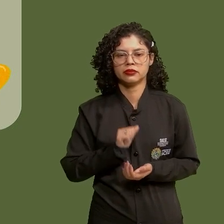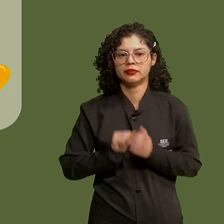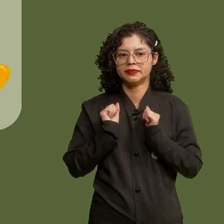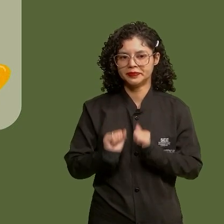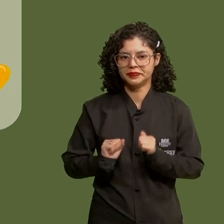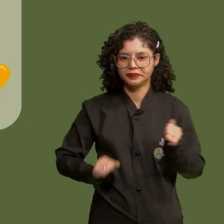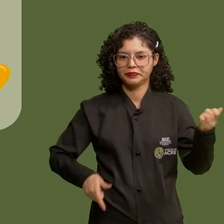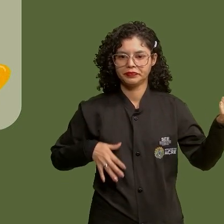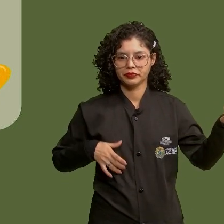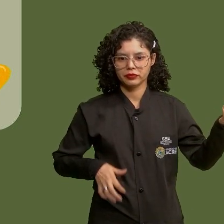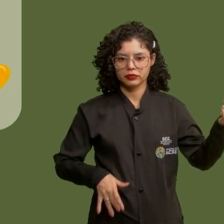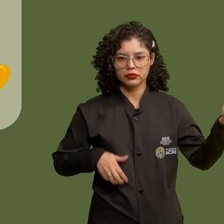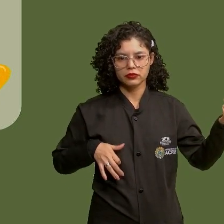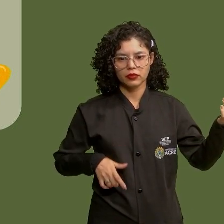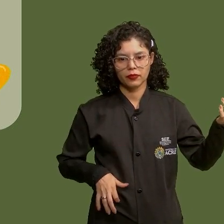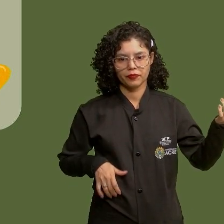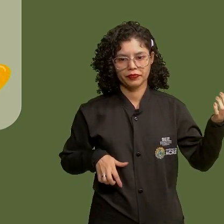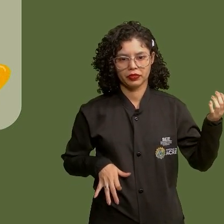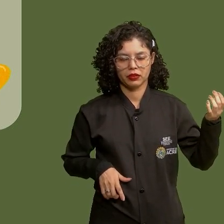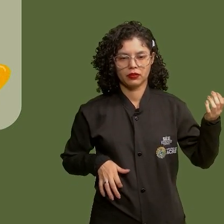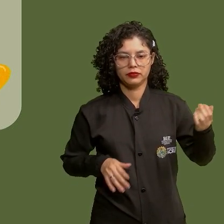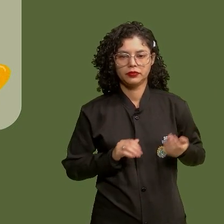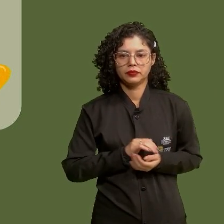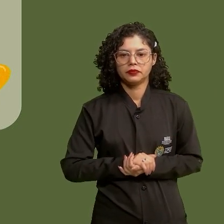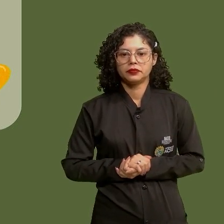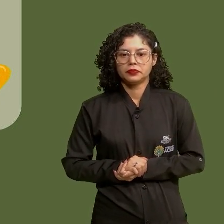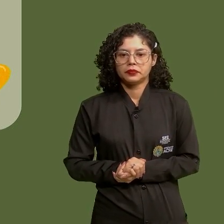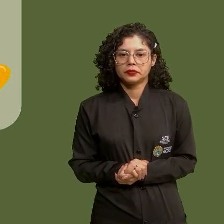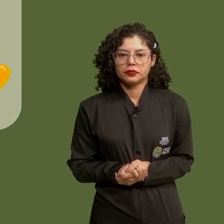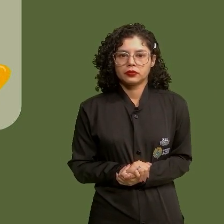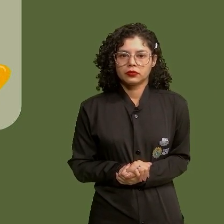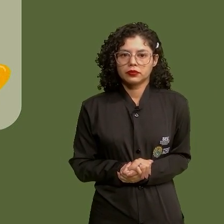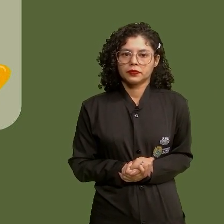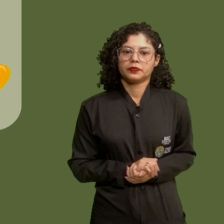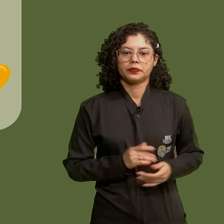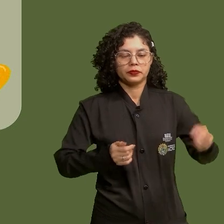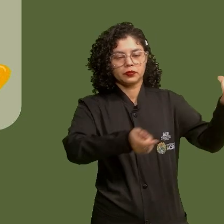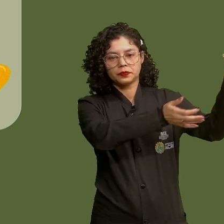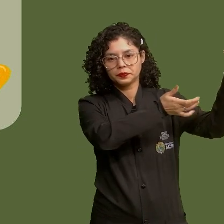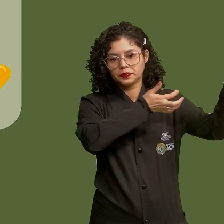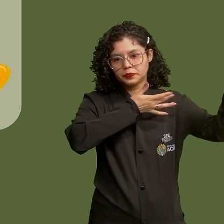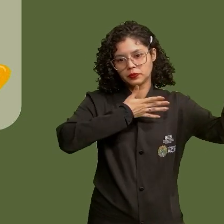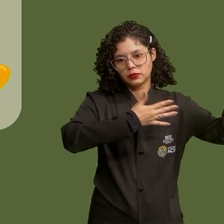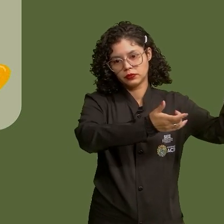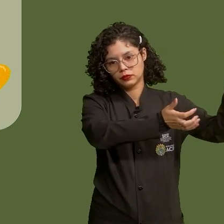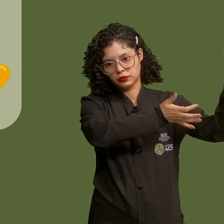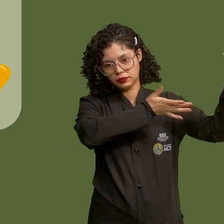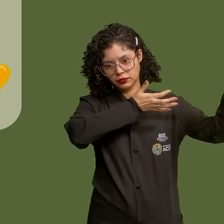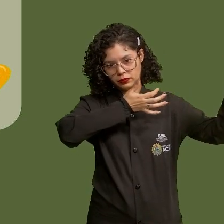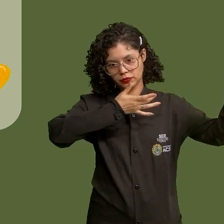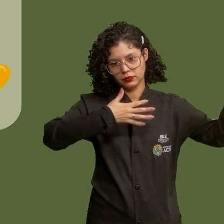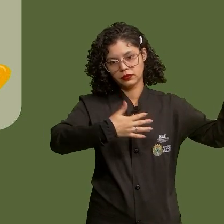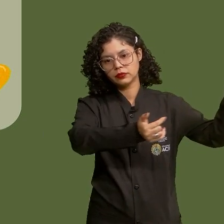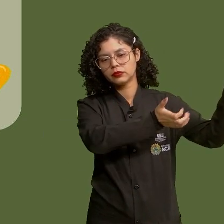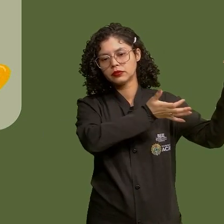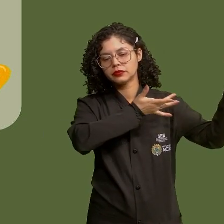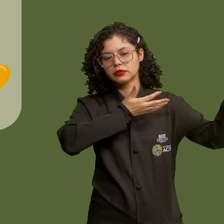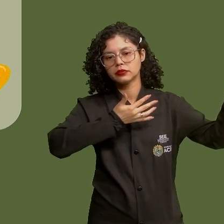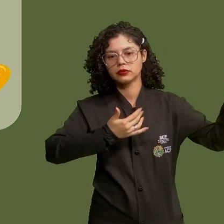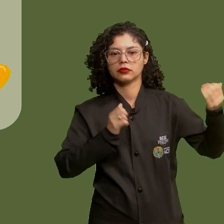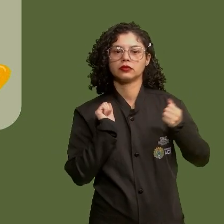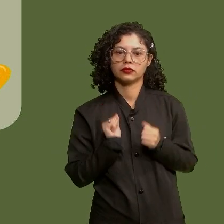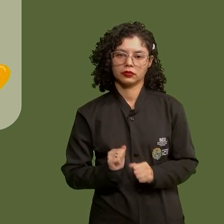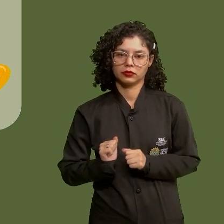pode dedilhar ou dedilhar com os dedos. E a harpa, que é um instrumento grande, com muitas cordas, que